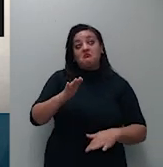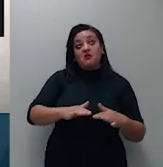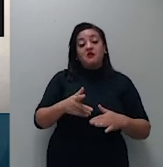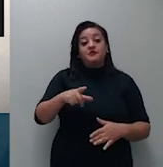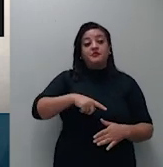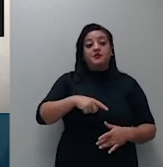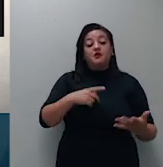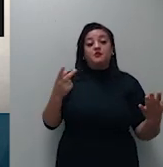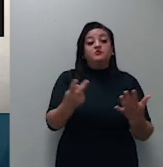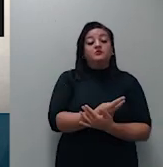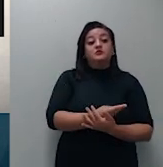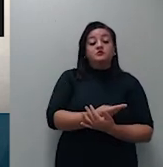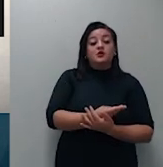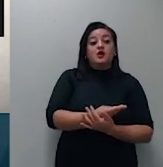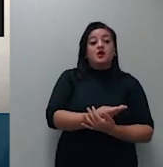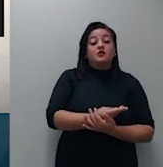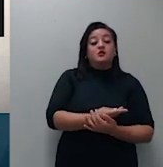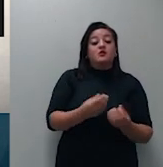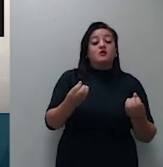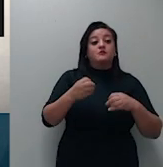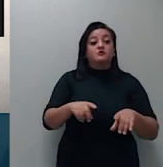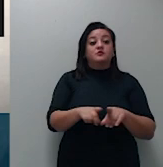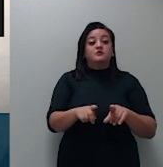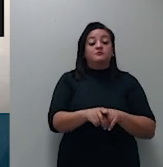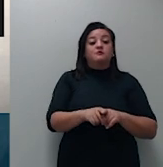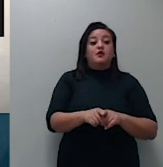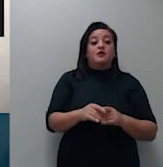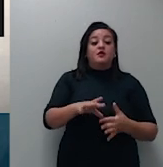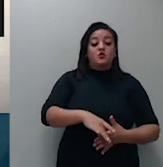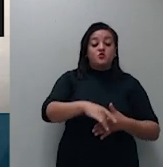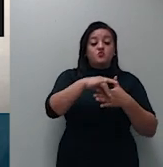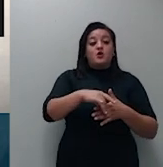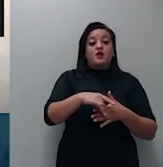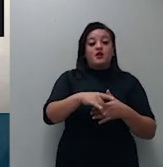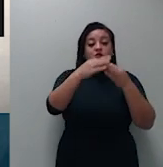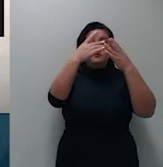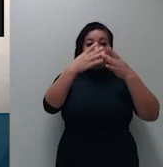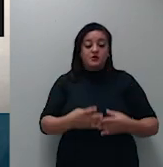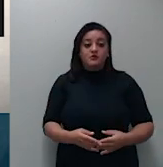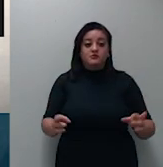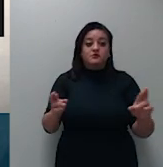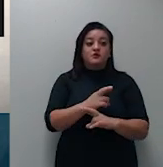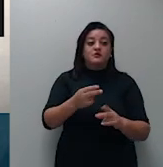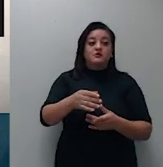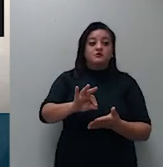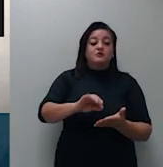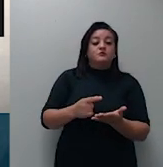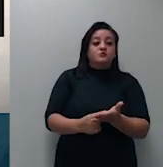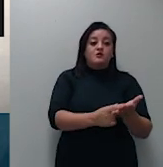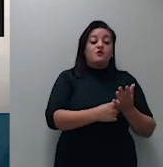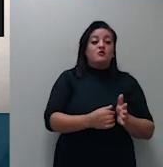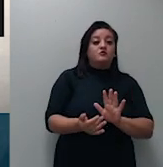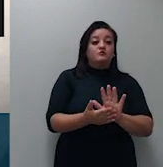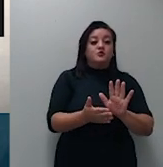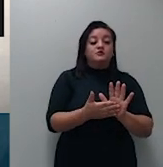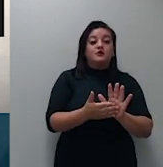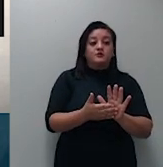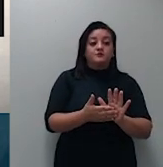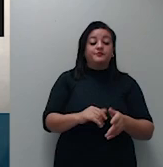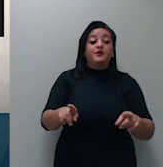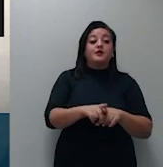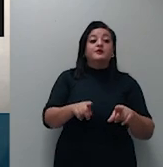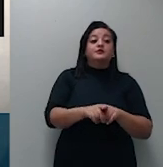supostamente teria ocorrido omissão bem como no anexo lista mente referenciado no acórdão